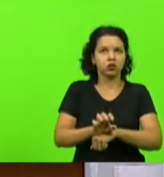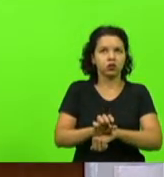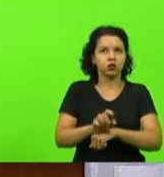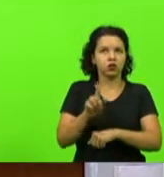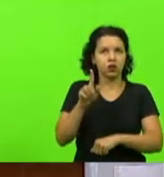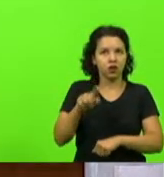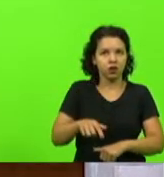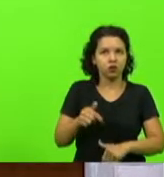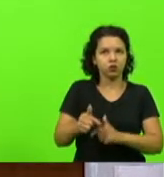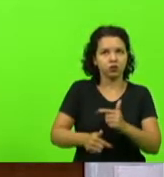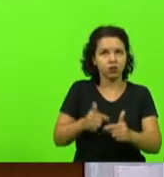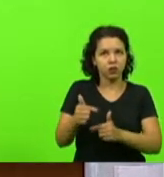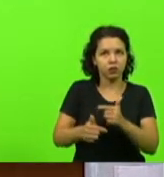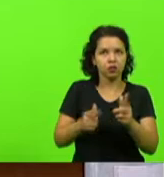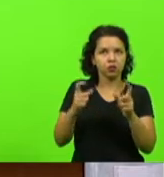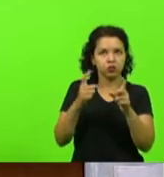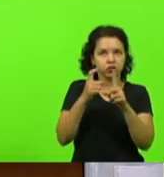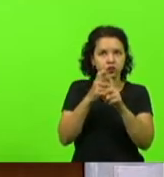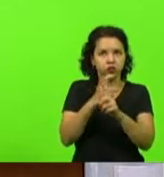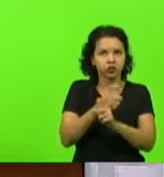excessivamente complexa,